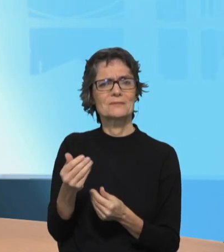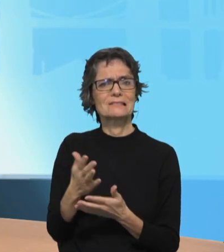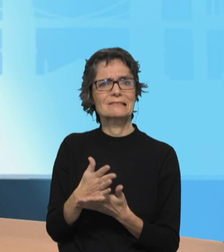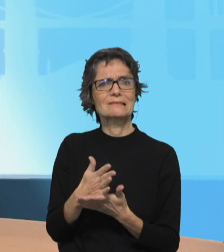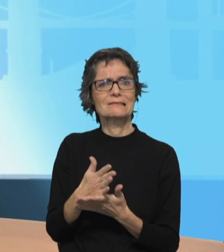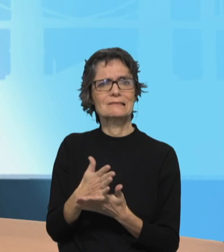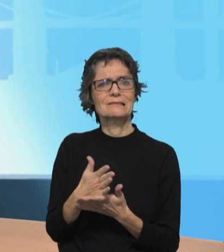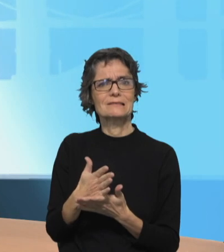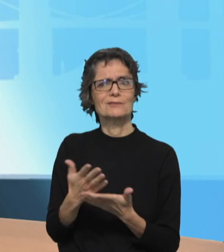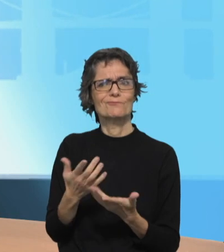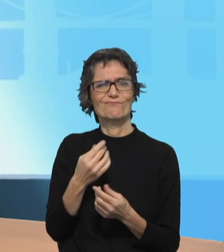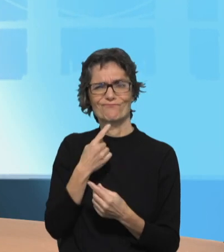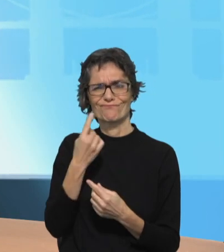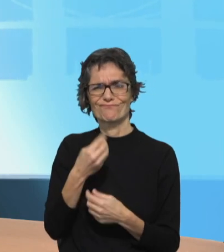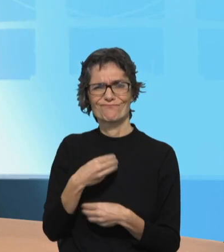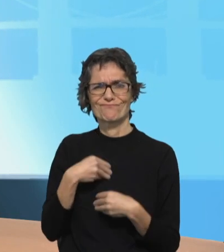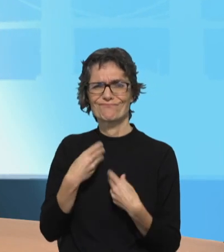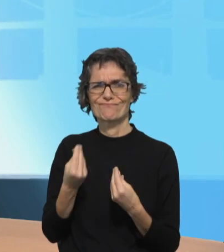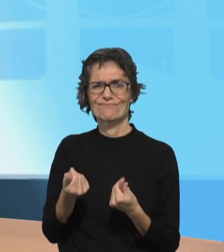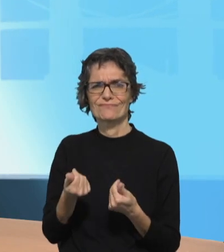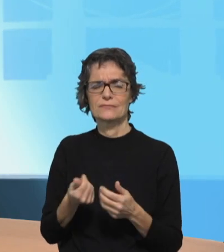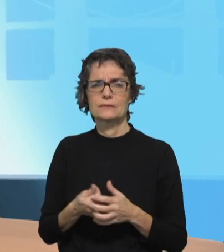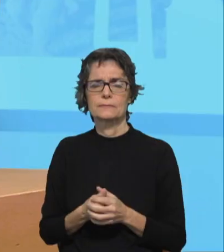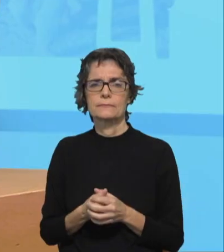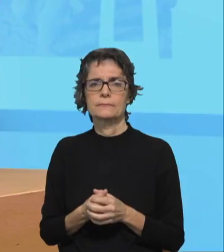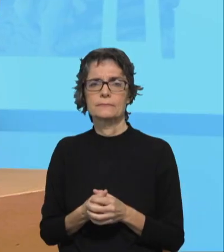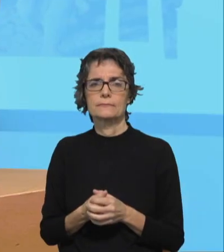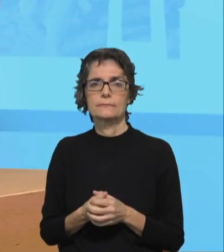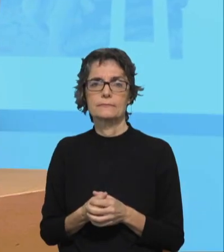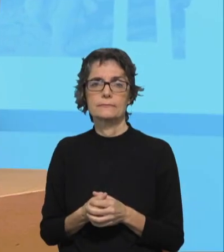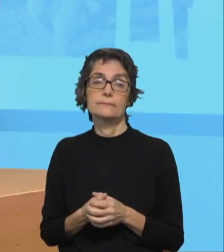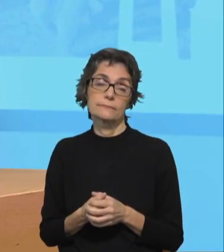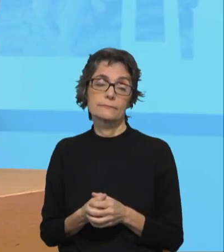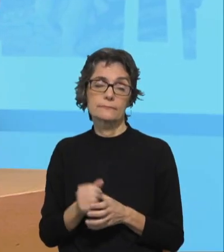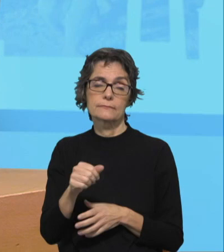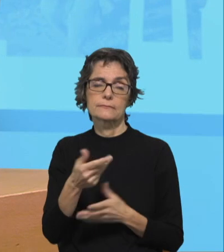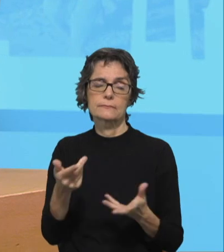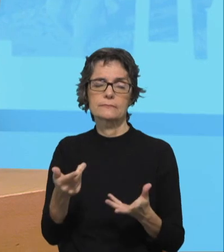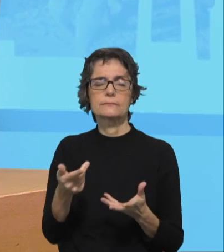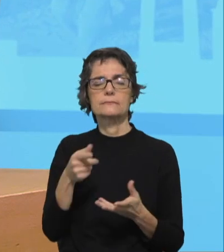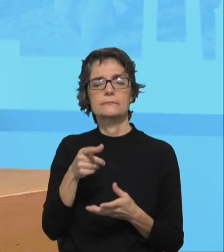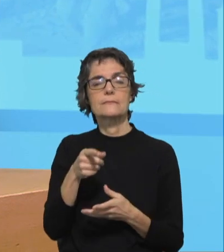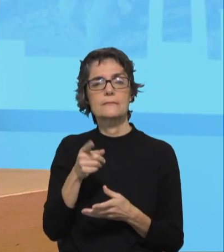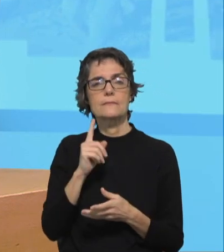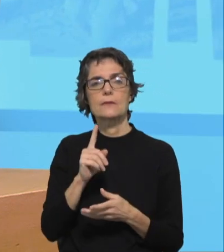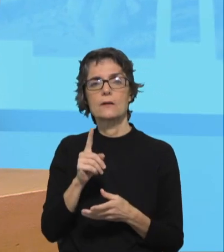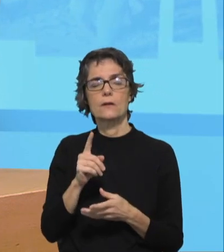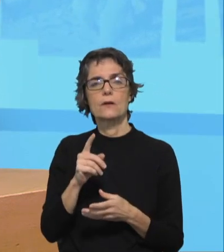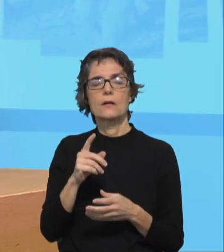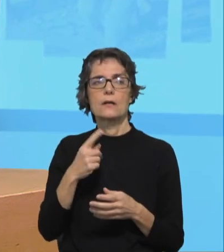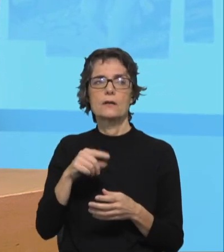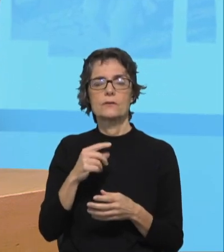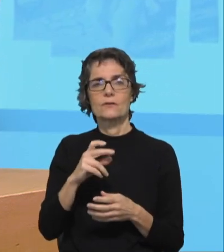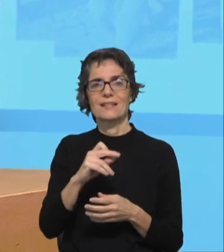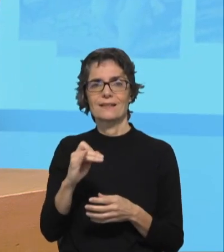situação estranha, não é? Quer dizer, no fundo, o que é importante é dominar a inteligência artificial e